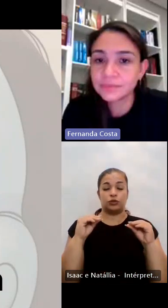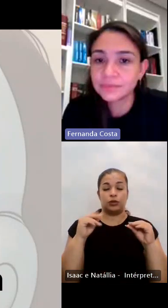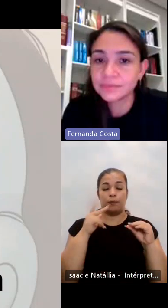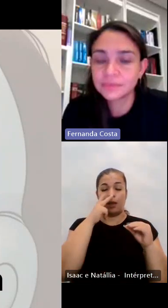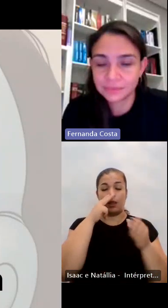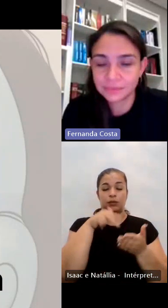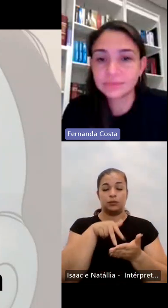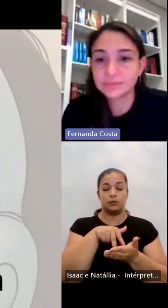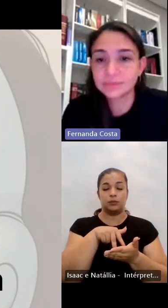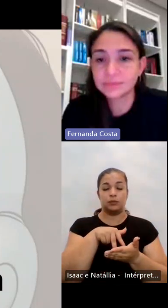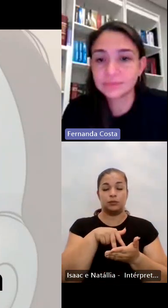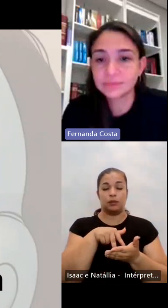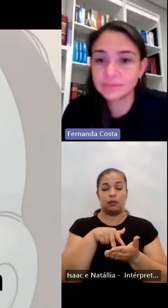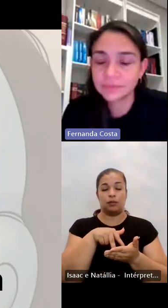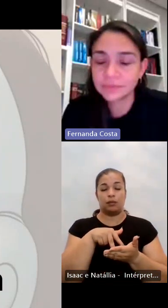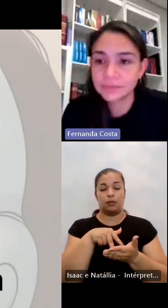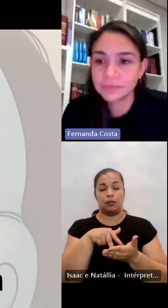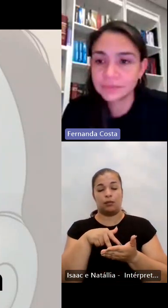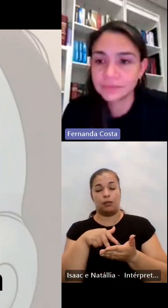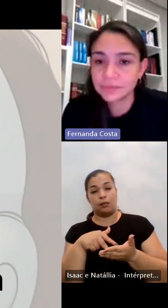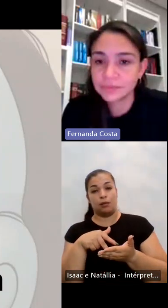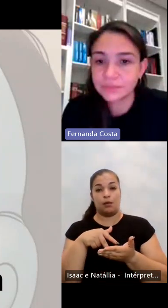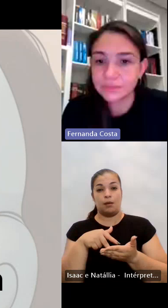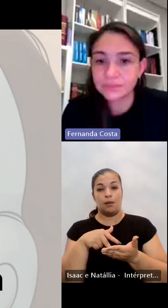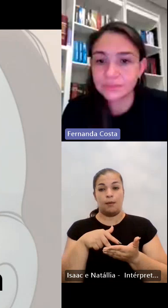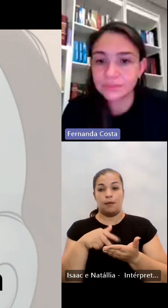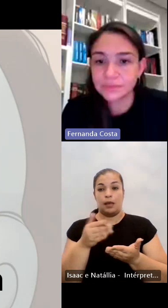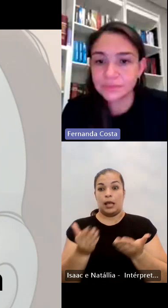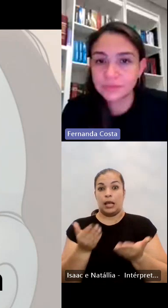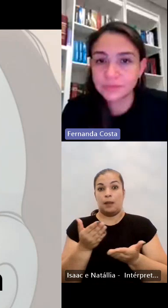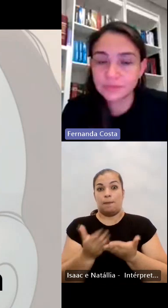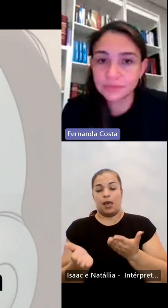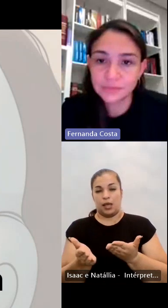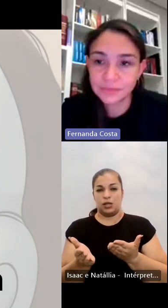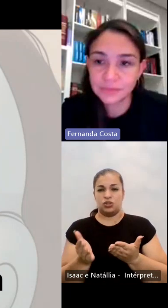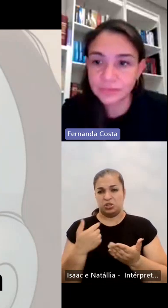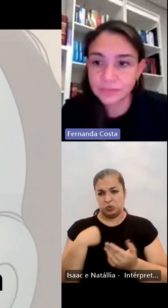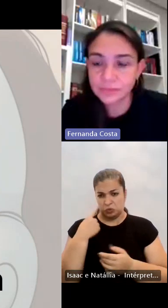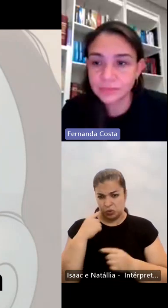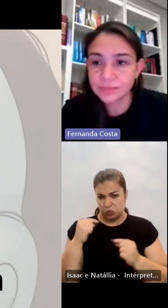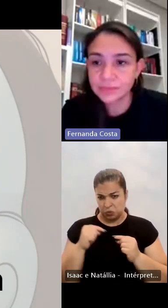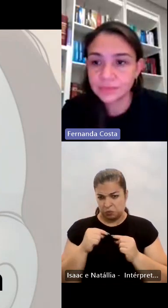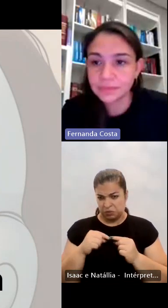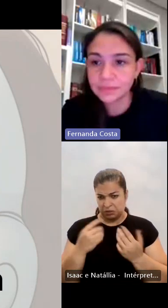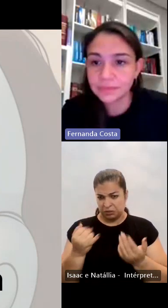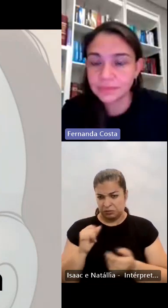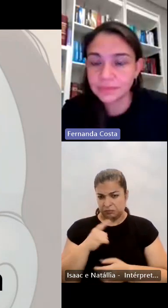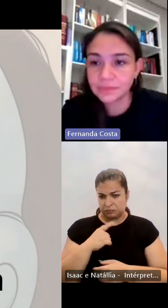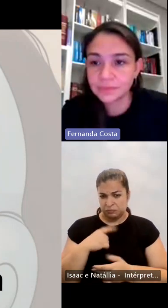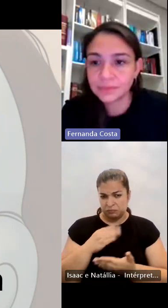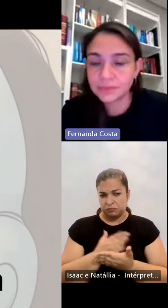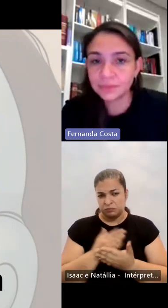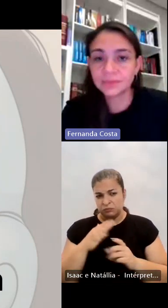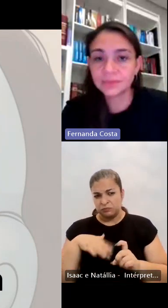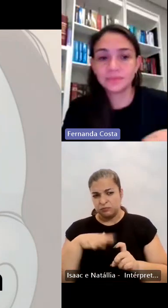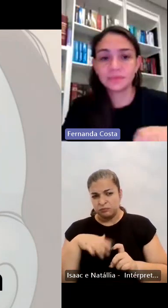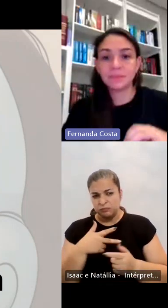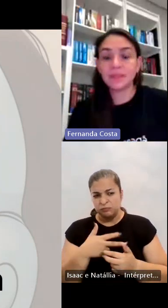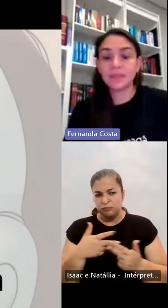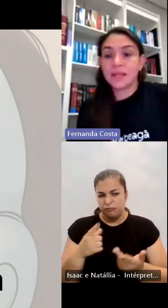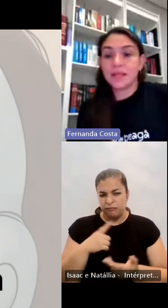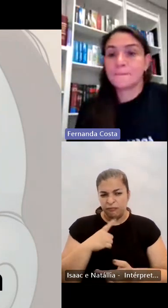equilíbrio, a gente fica tonto. E eu não sei se tem a ver, né, assim, se isso é algum tipo de mito que